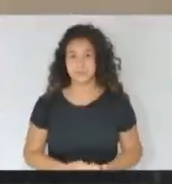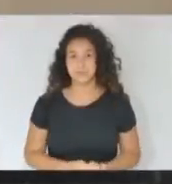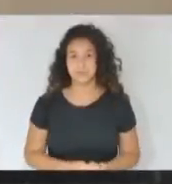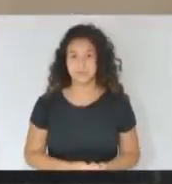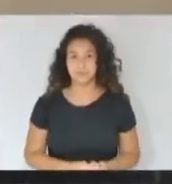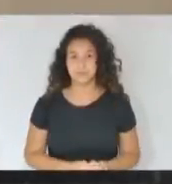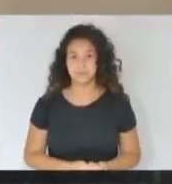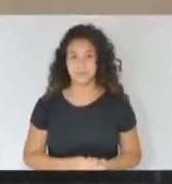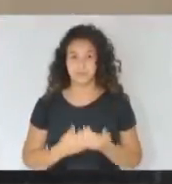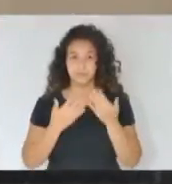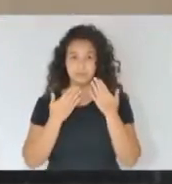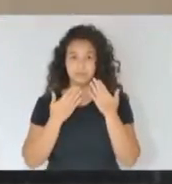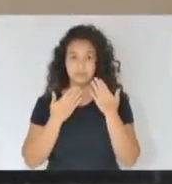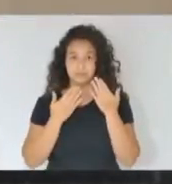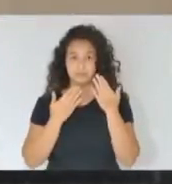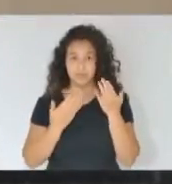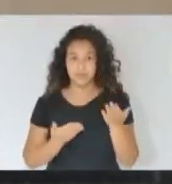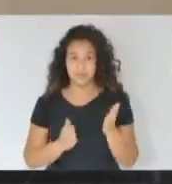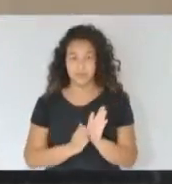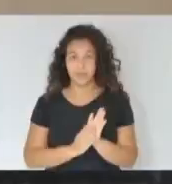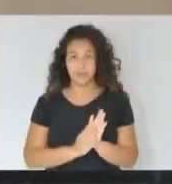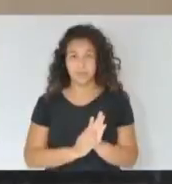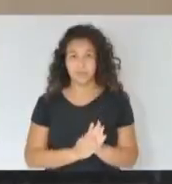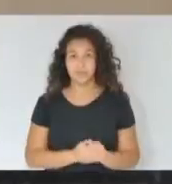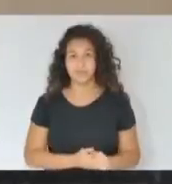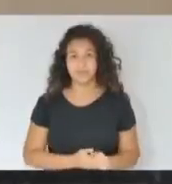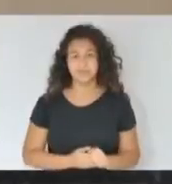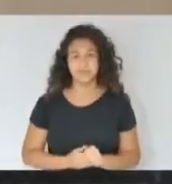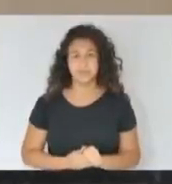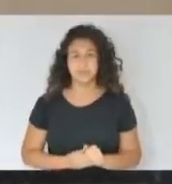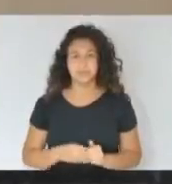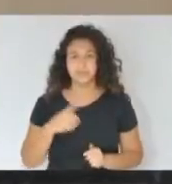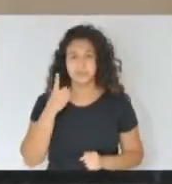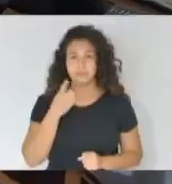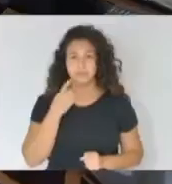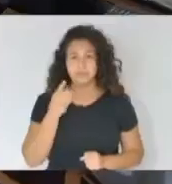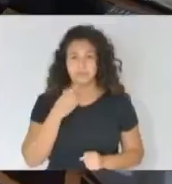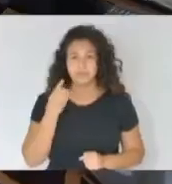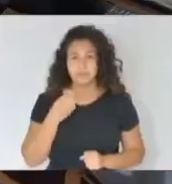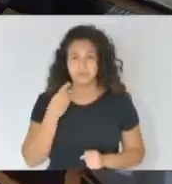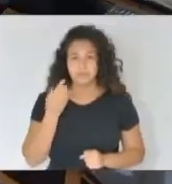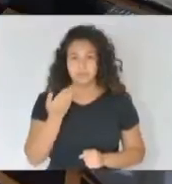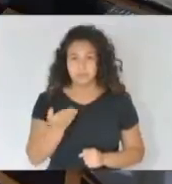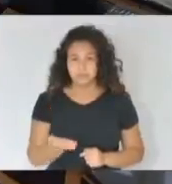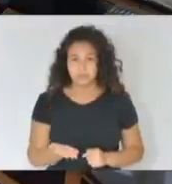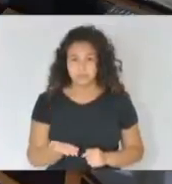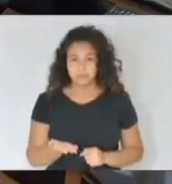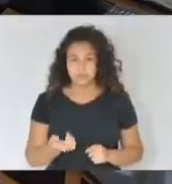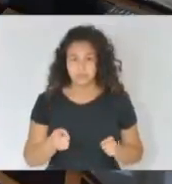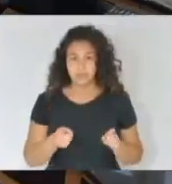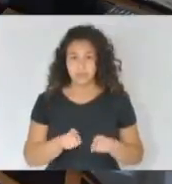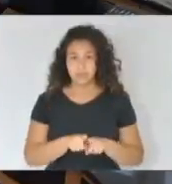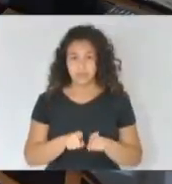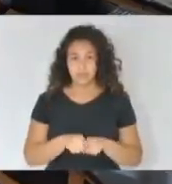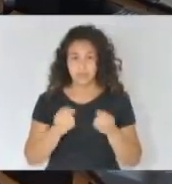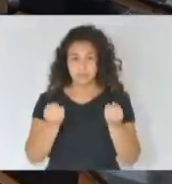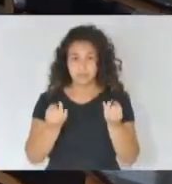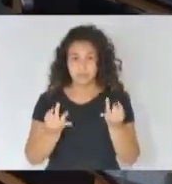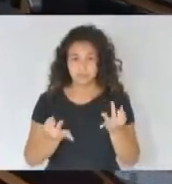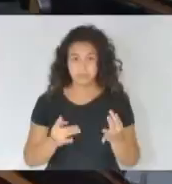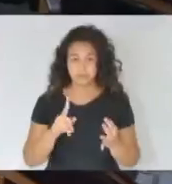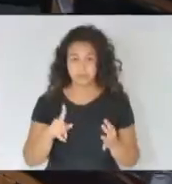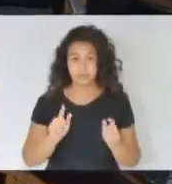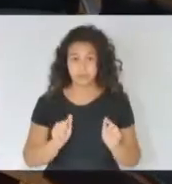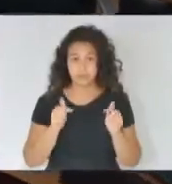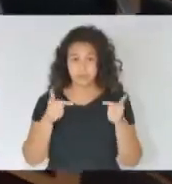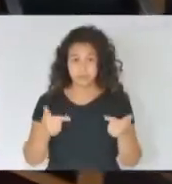obrigado. Por favor, deputado. Aqui, para também fazer um registro sobre essa ação e cumprimentar o